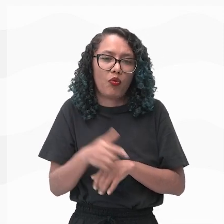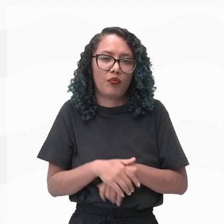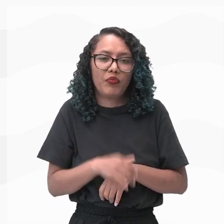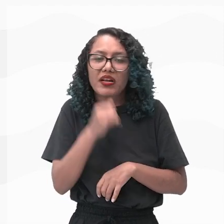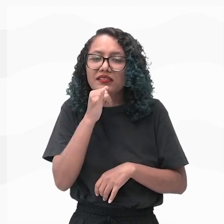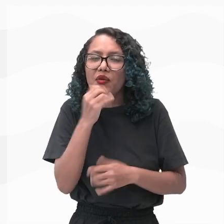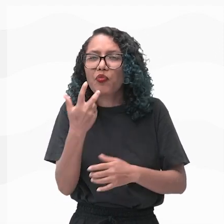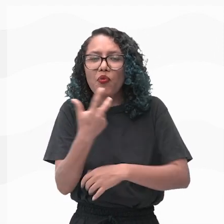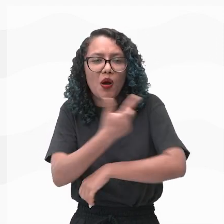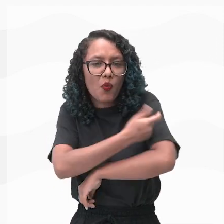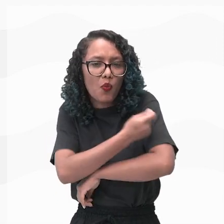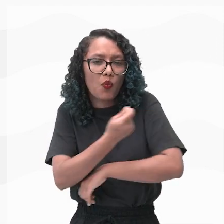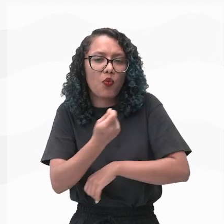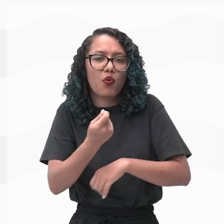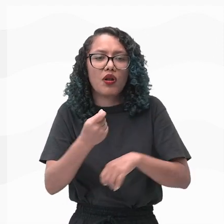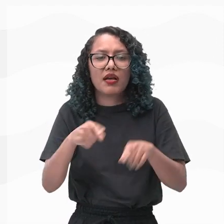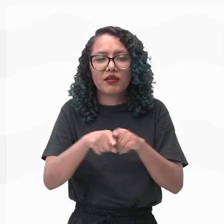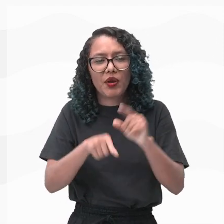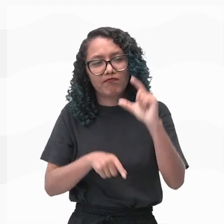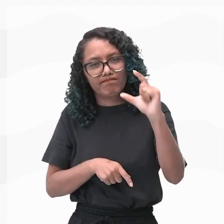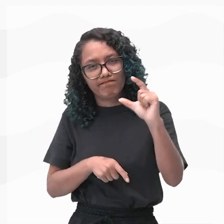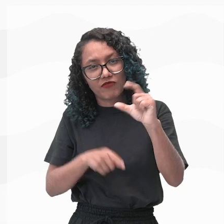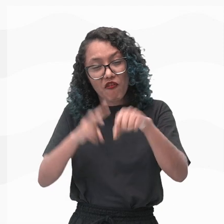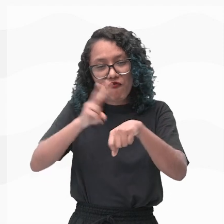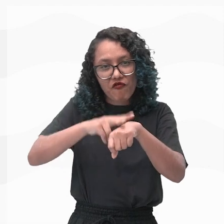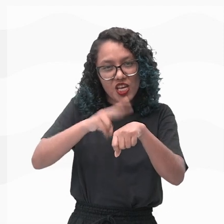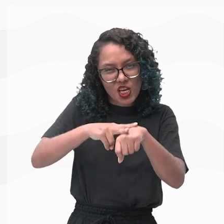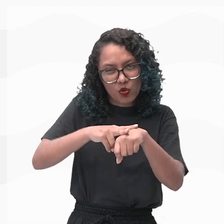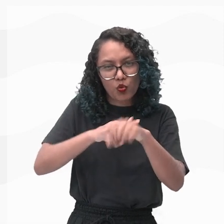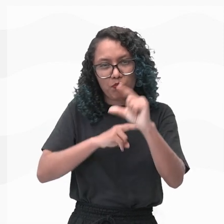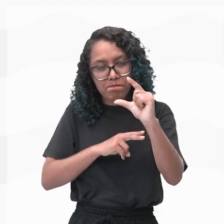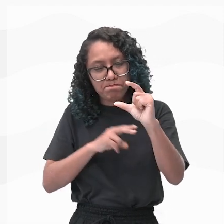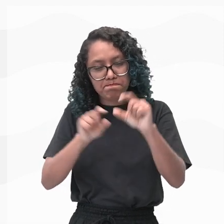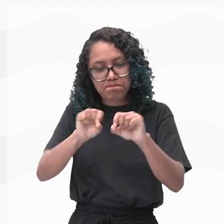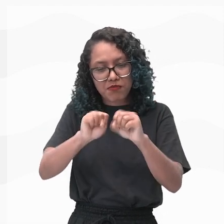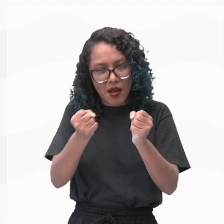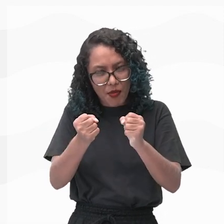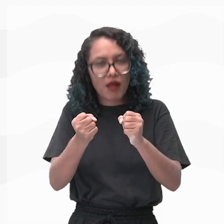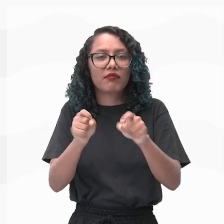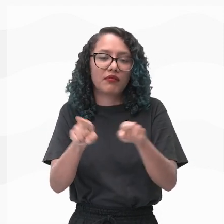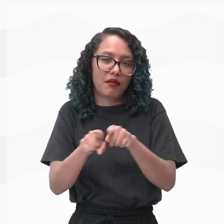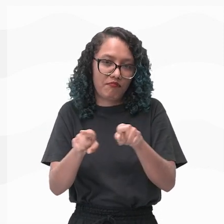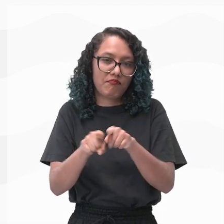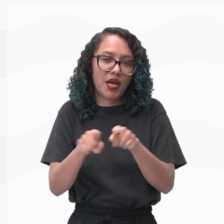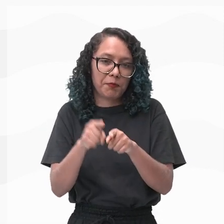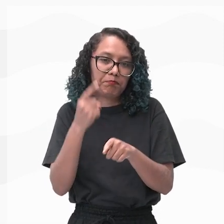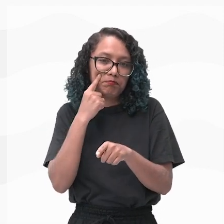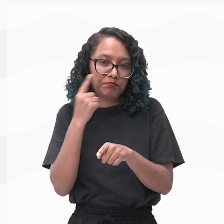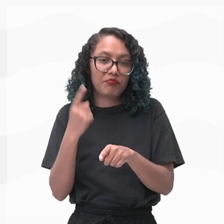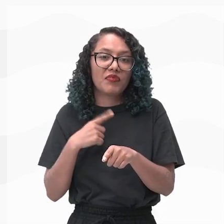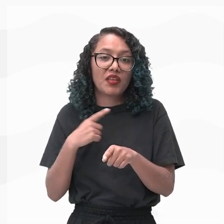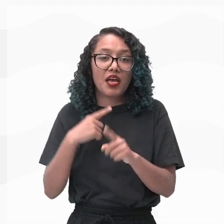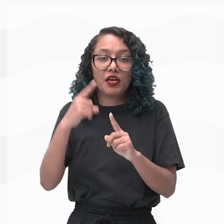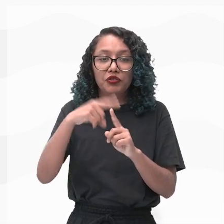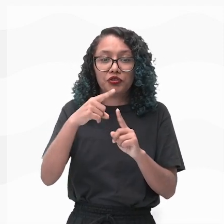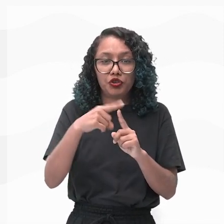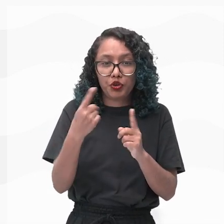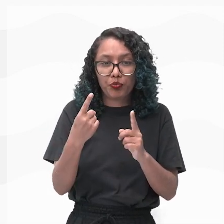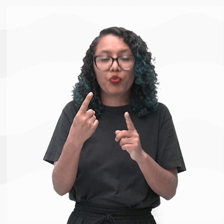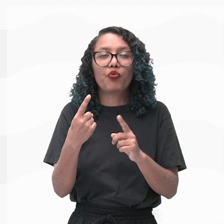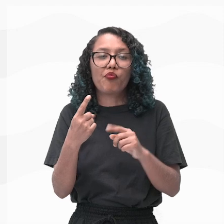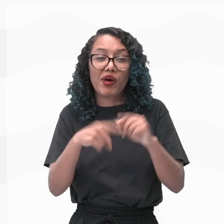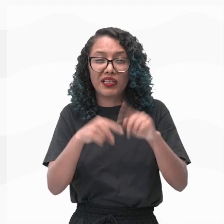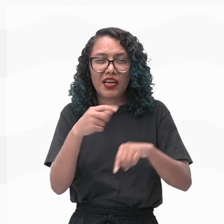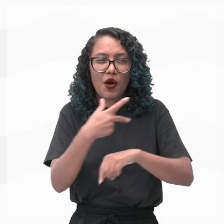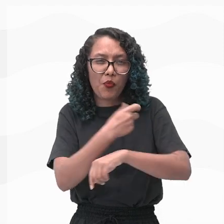agulhas descartadas e ampolas de vidros quebradas. Então, você tem, por exemplo, 2 tipos de resíduos